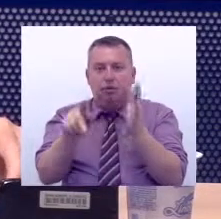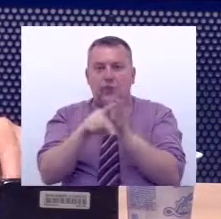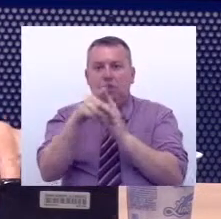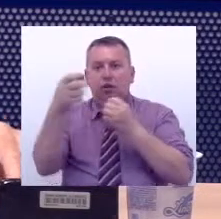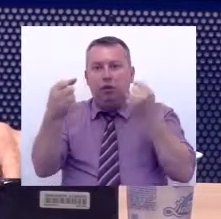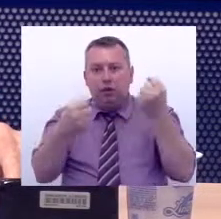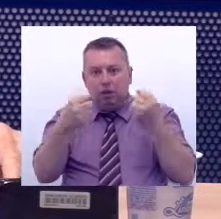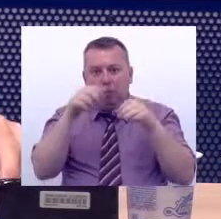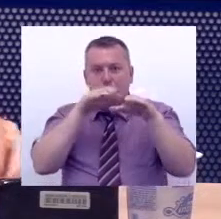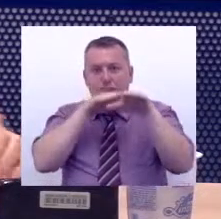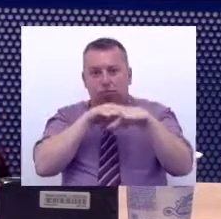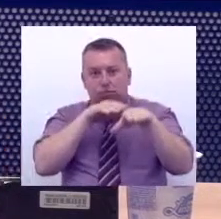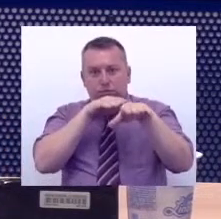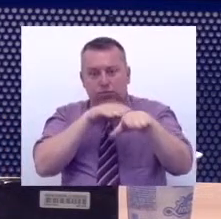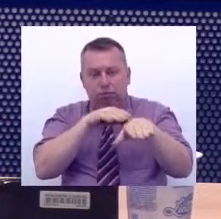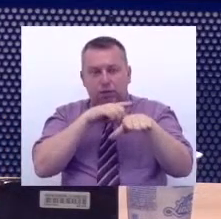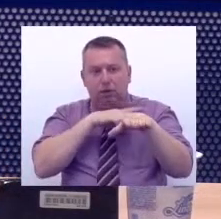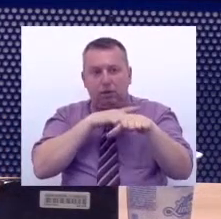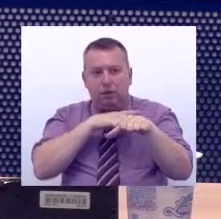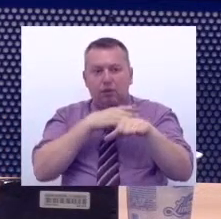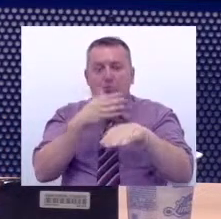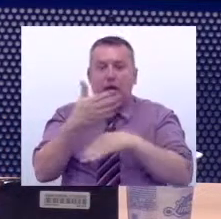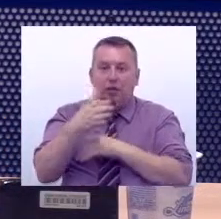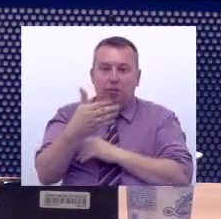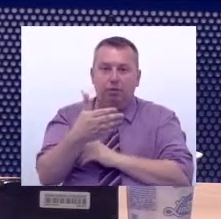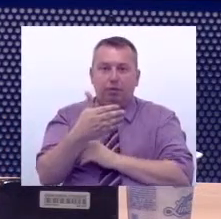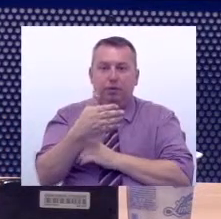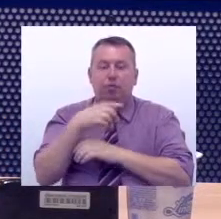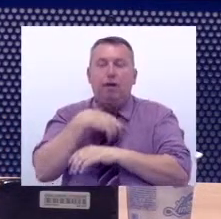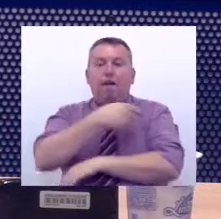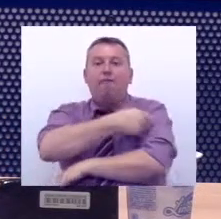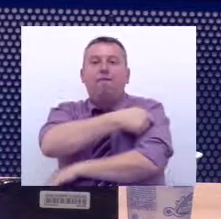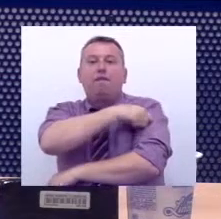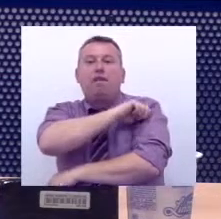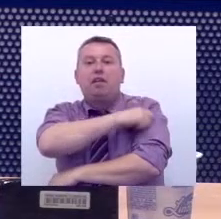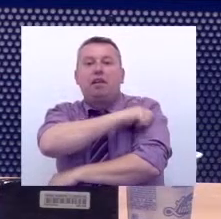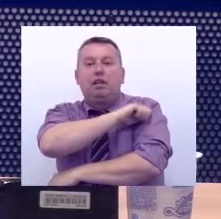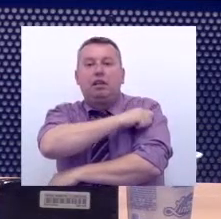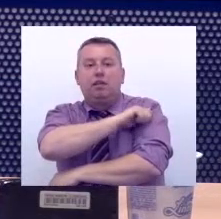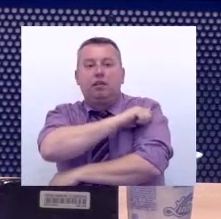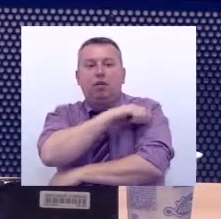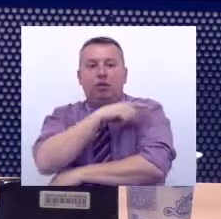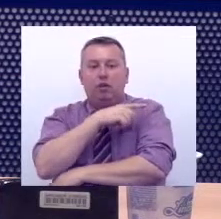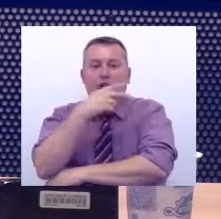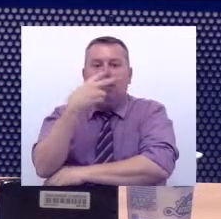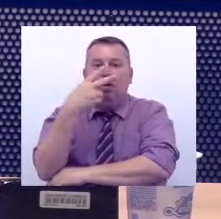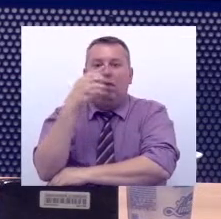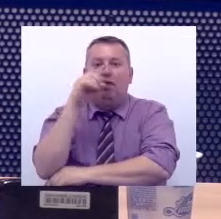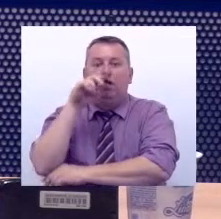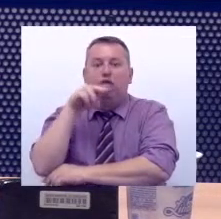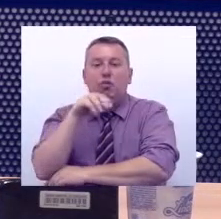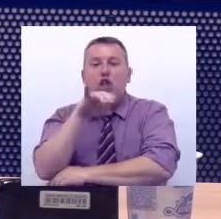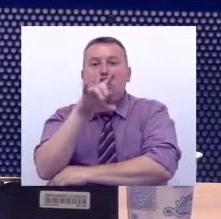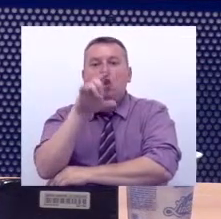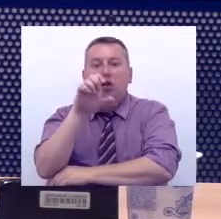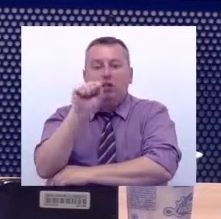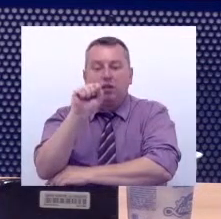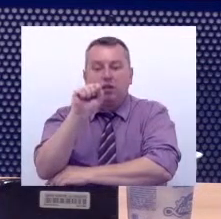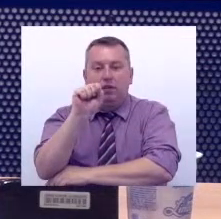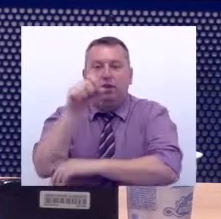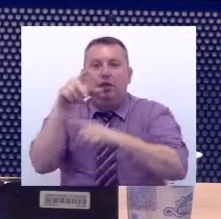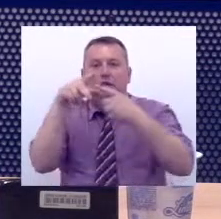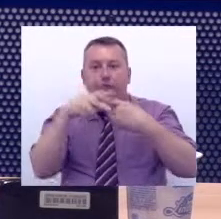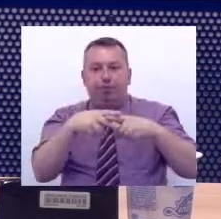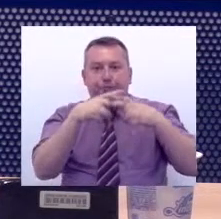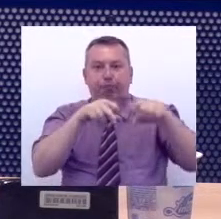trânsito, nós temos destinado para fiscalização, nós temos destinado 20 milhões, para manutenção